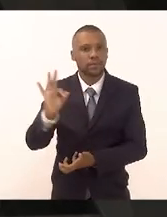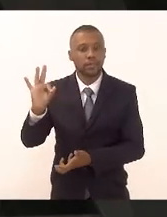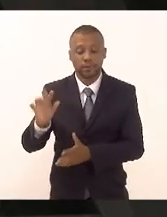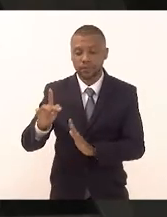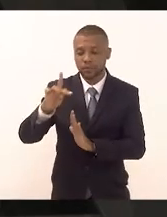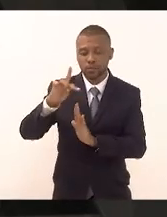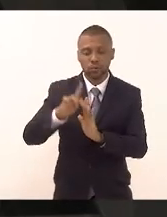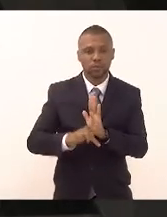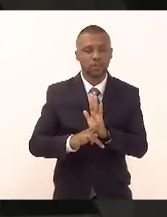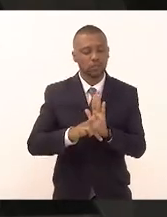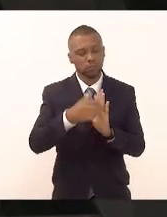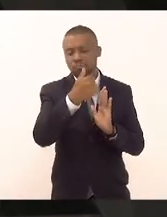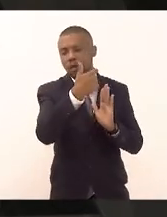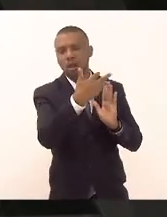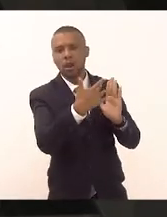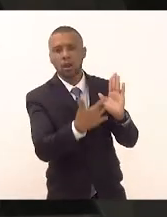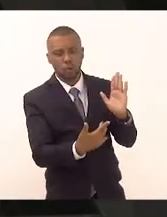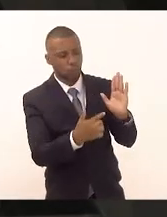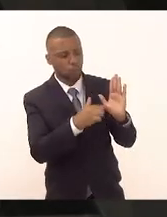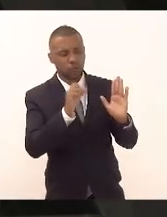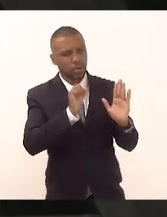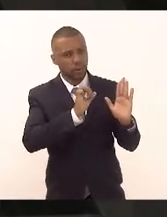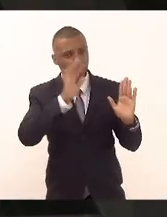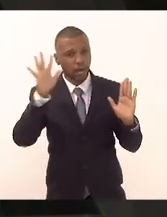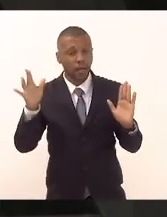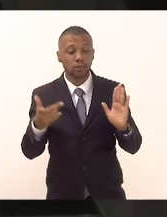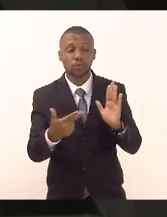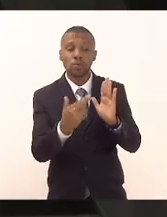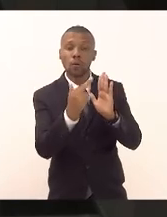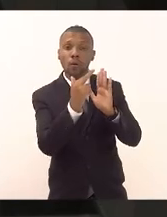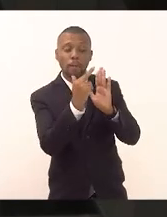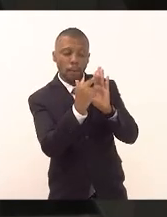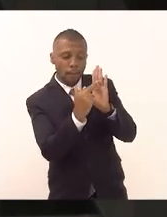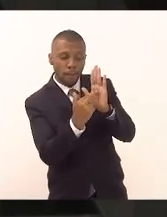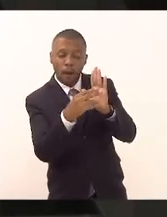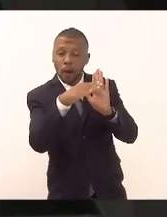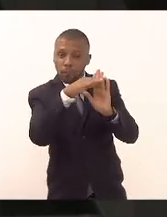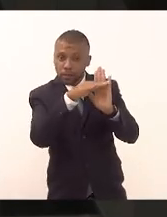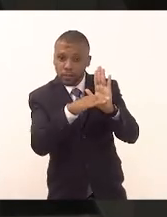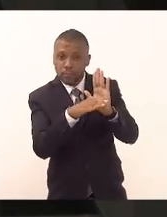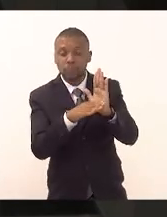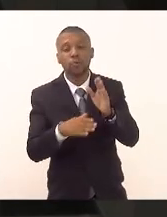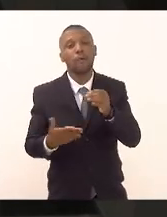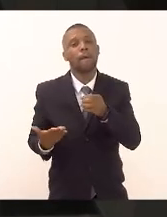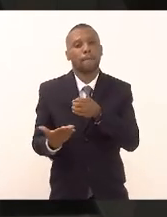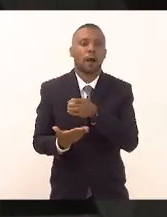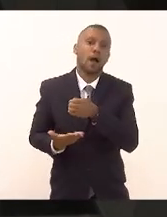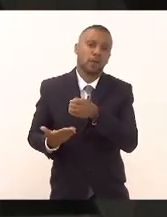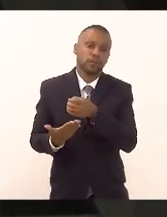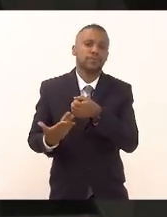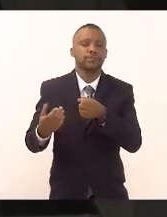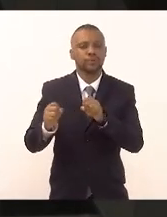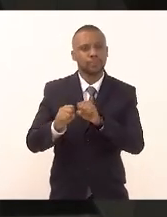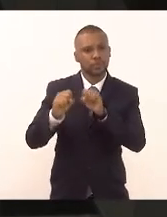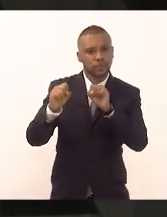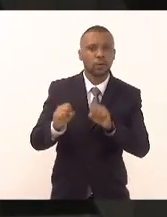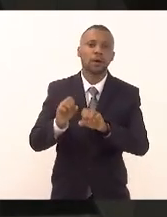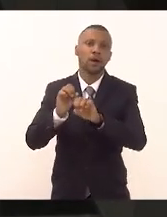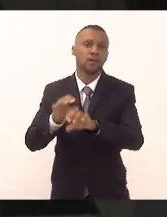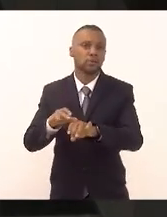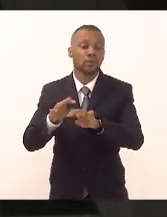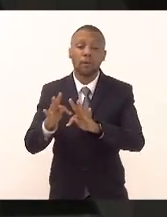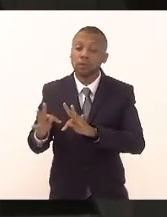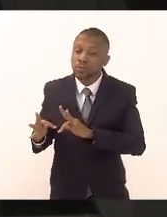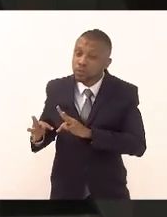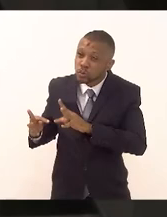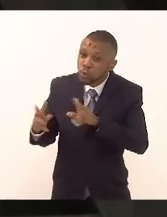muito claro, né, estavam muito claros os princípios estruturantes de um sistema de educação para todos e